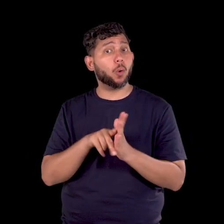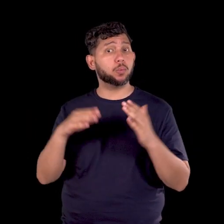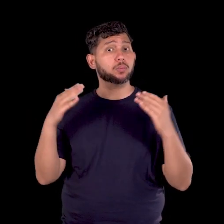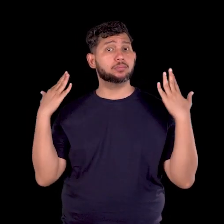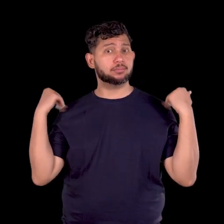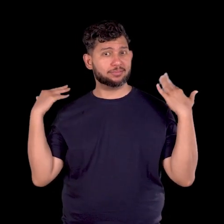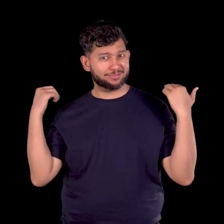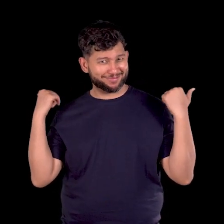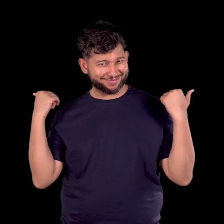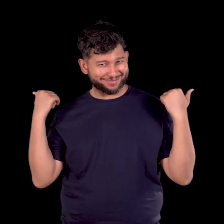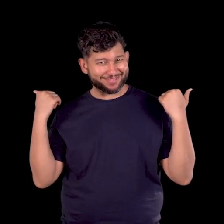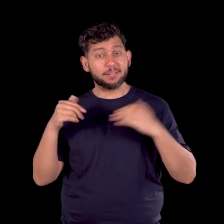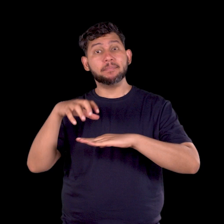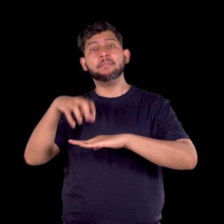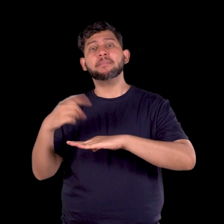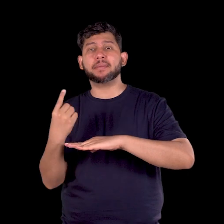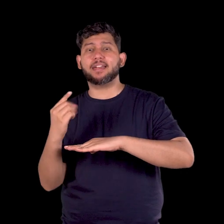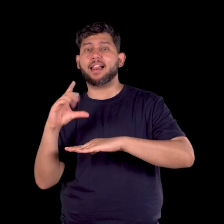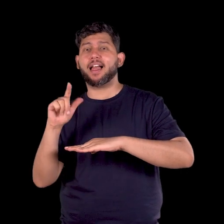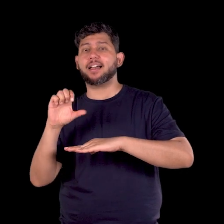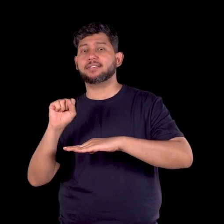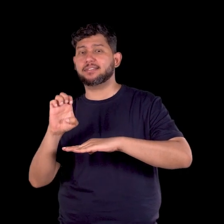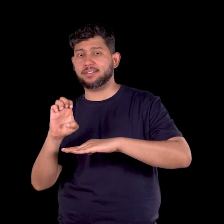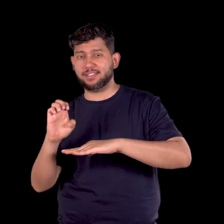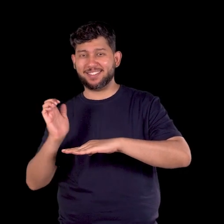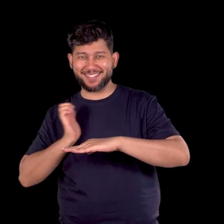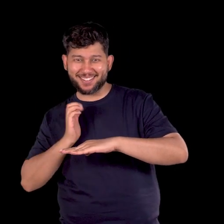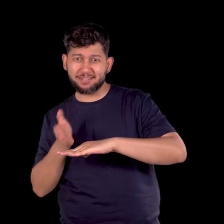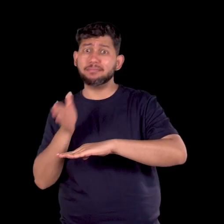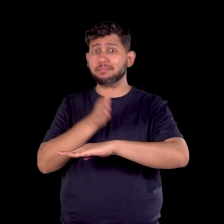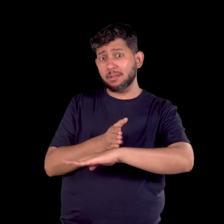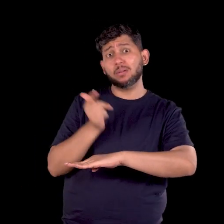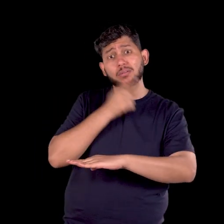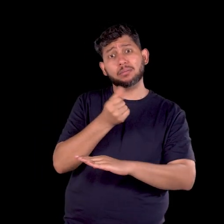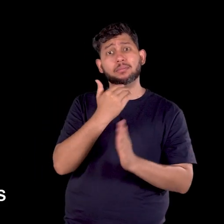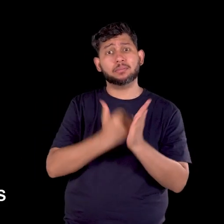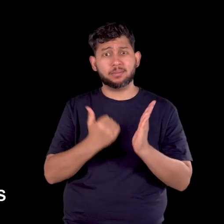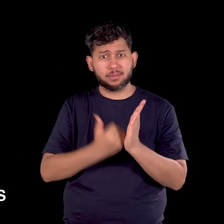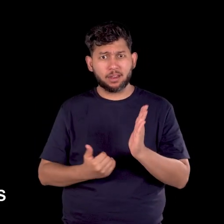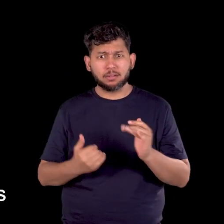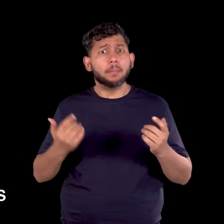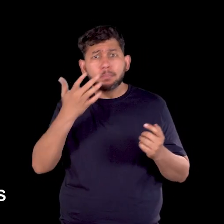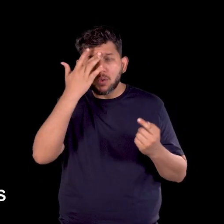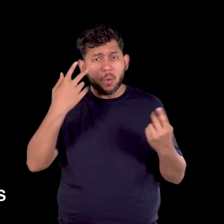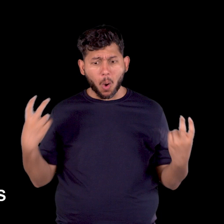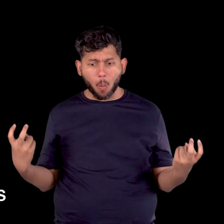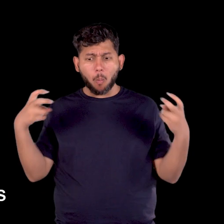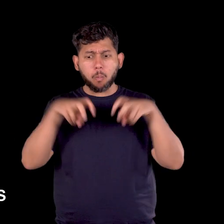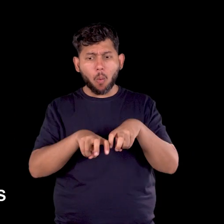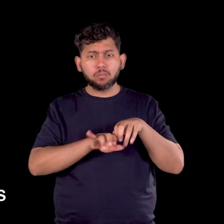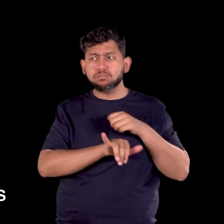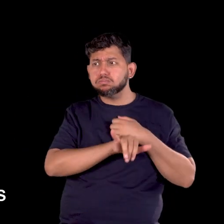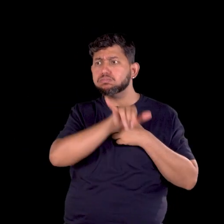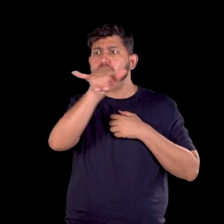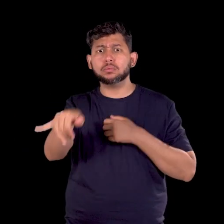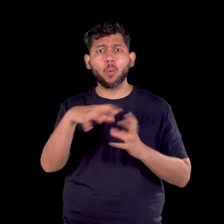em média, comparando-se com a primeira classe. A nova categoria, com mais assentos, permitiu um rápido aumento no número de